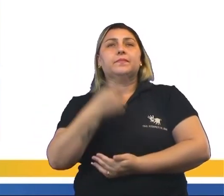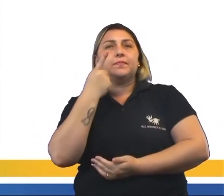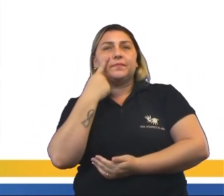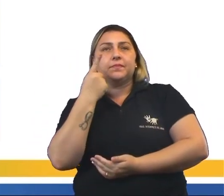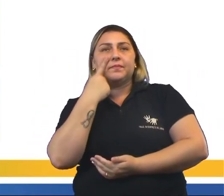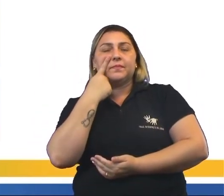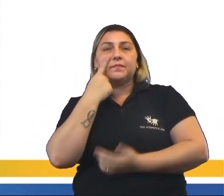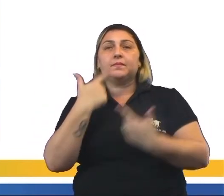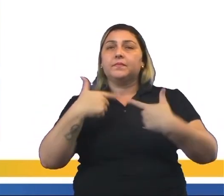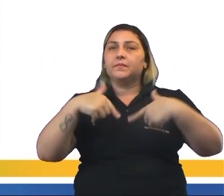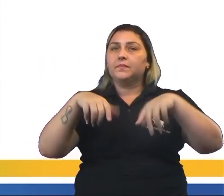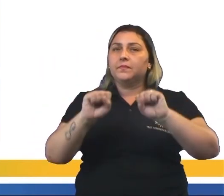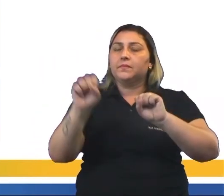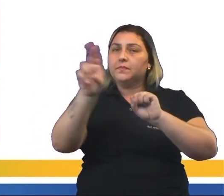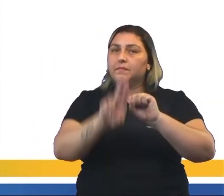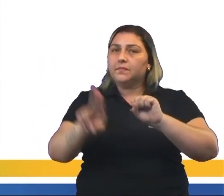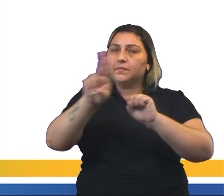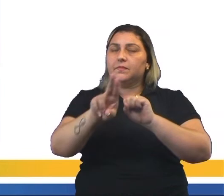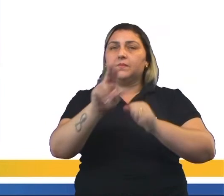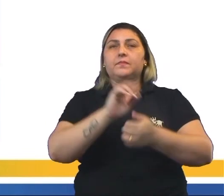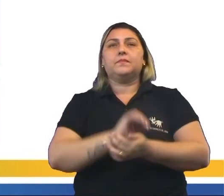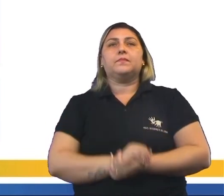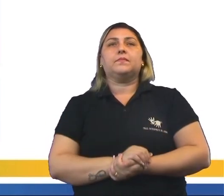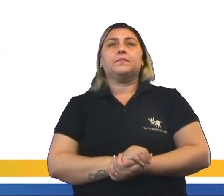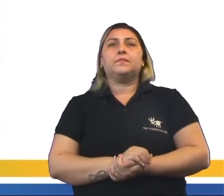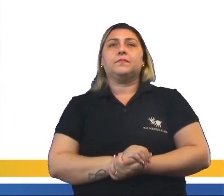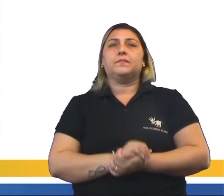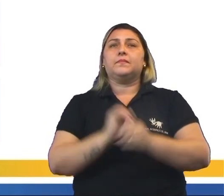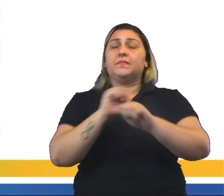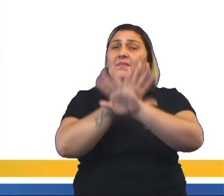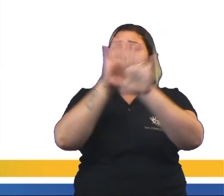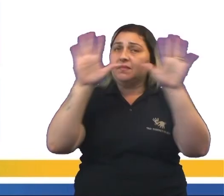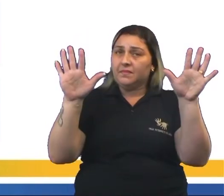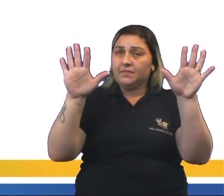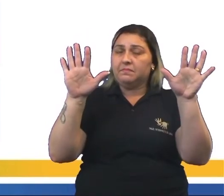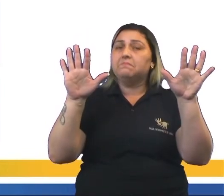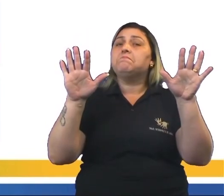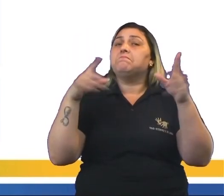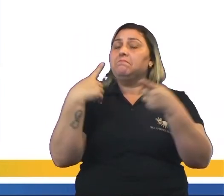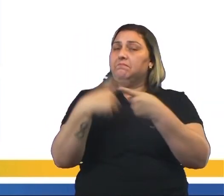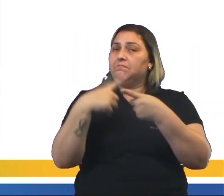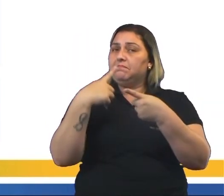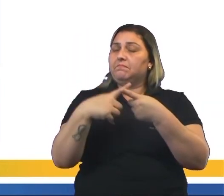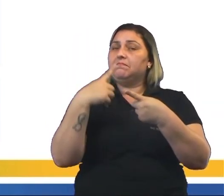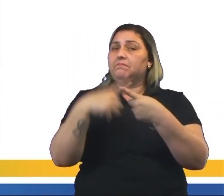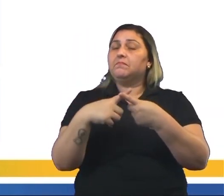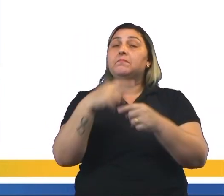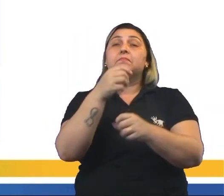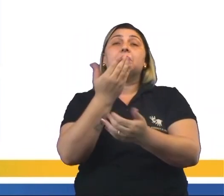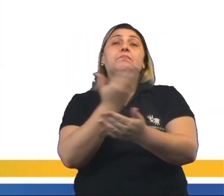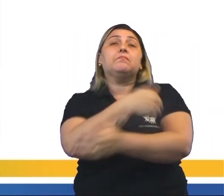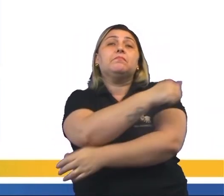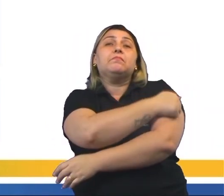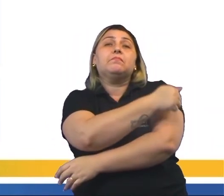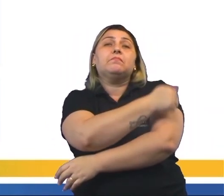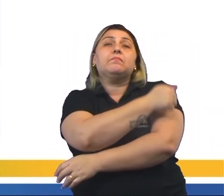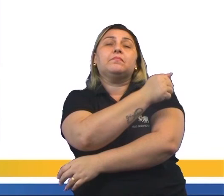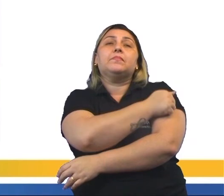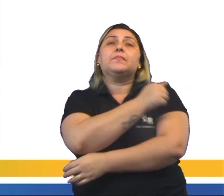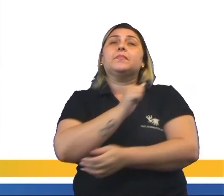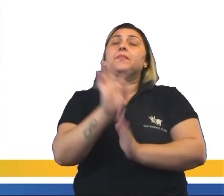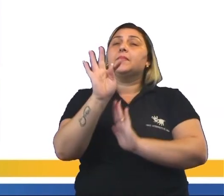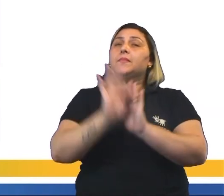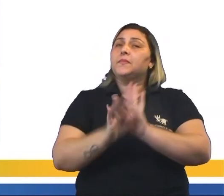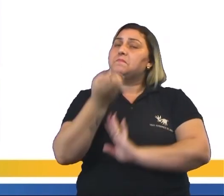Observem a linguagem utilizada pela autora do texto. Ela é bem clara e simples, até porque se trata de uma estudante, o que torna o